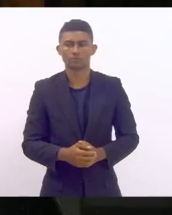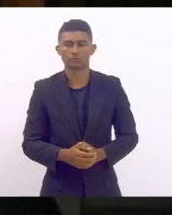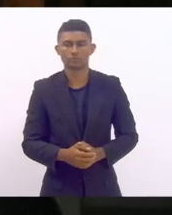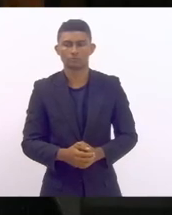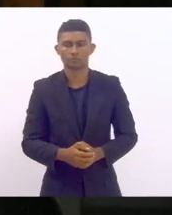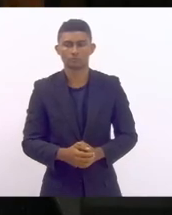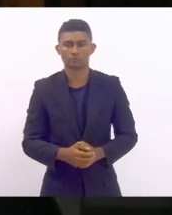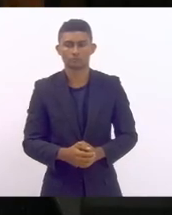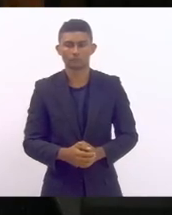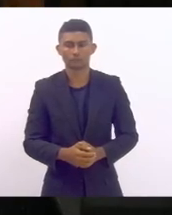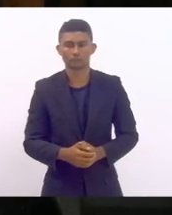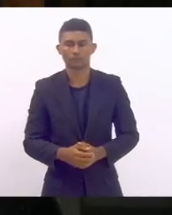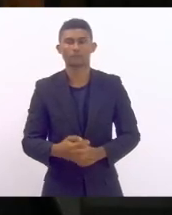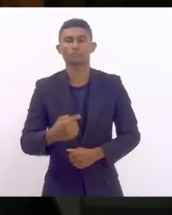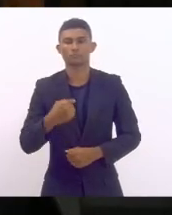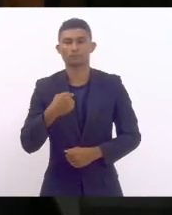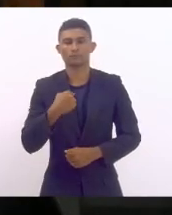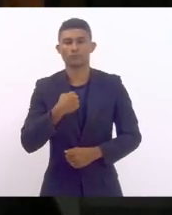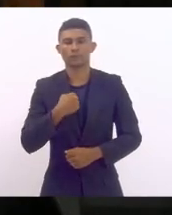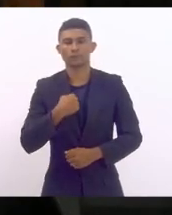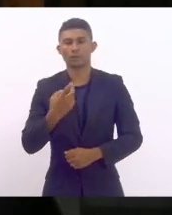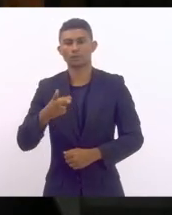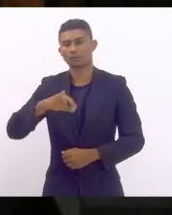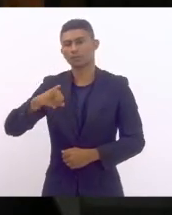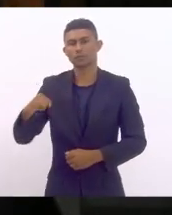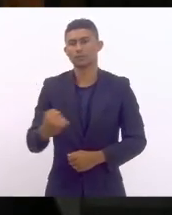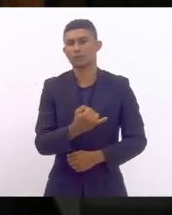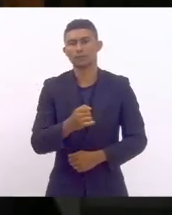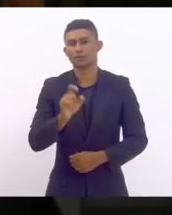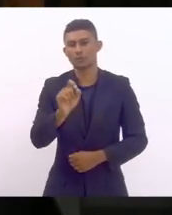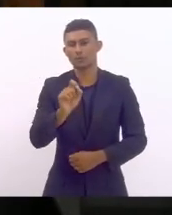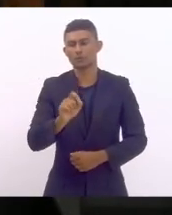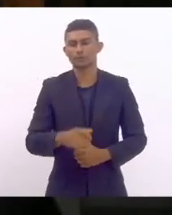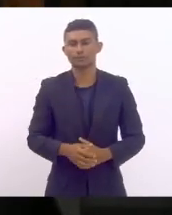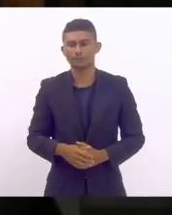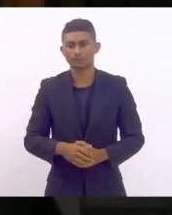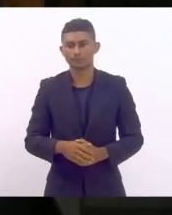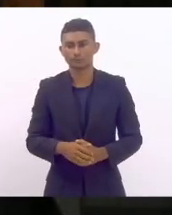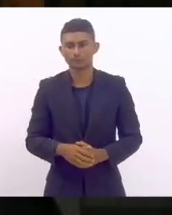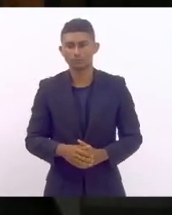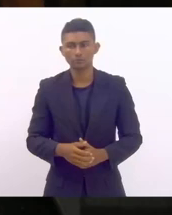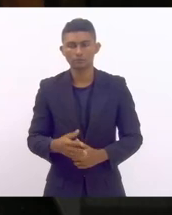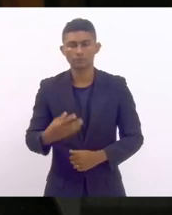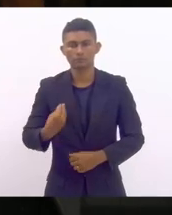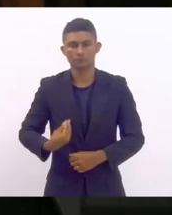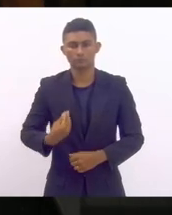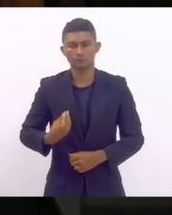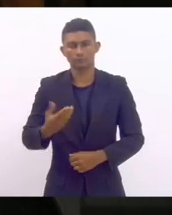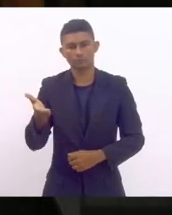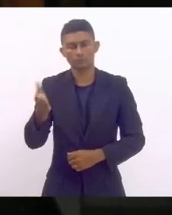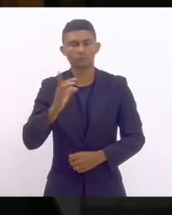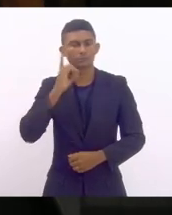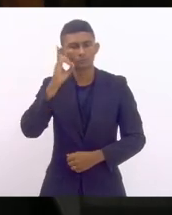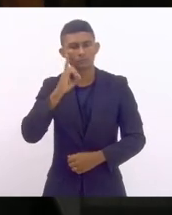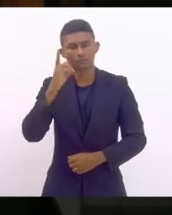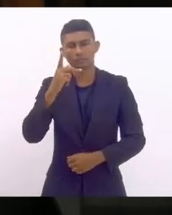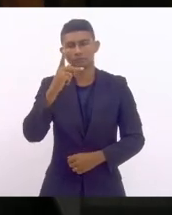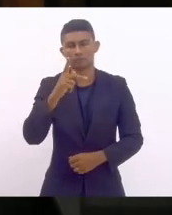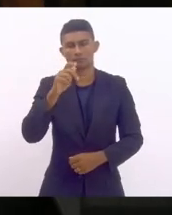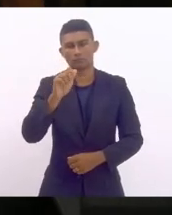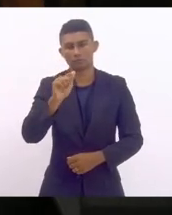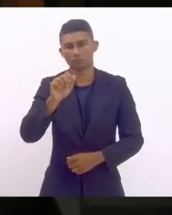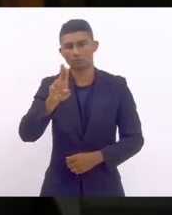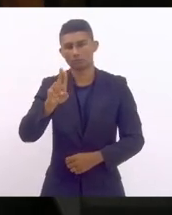fiz aqui senhor presidente aproveitando a presença do deputado Paulo Ramos